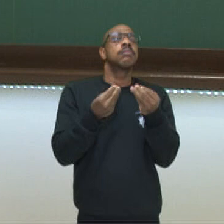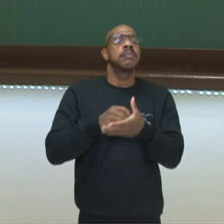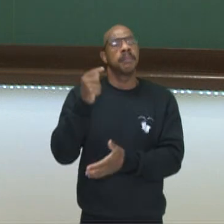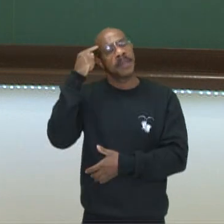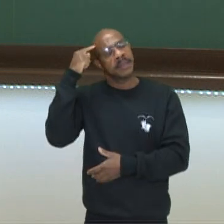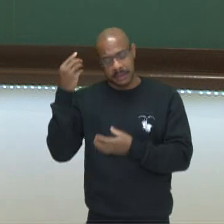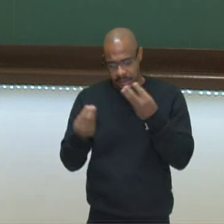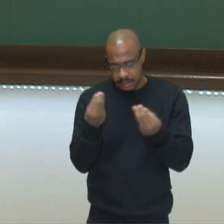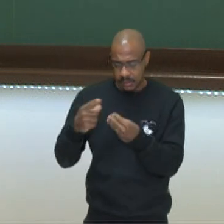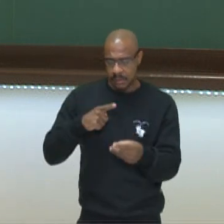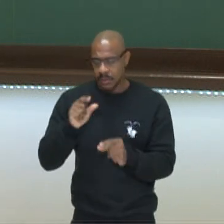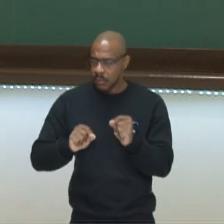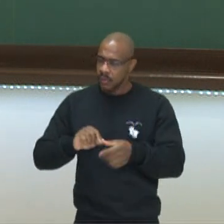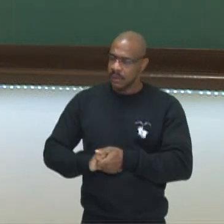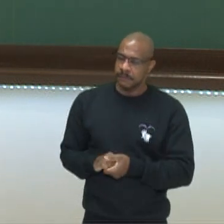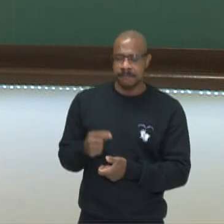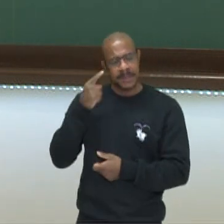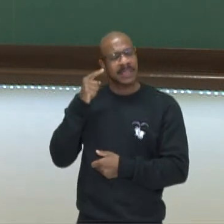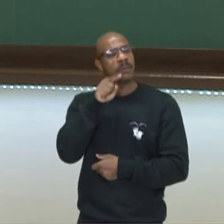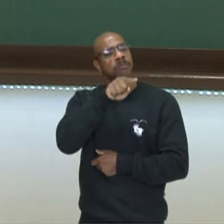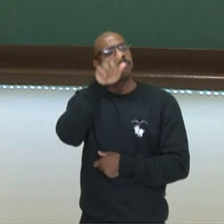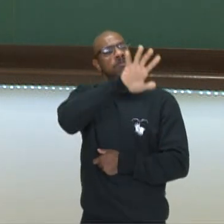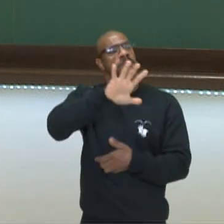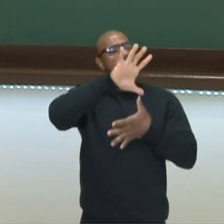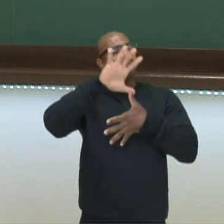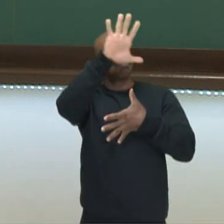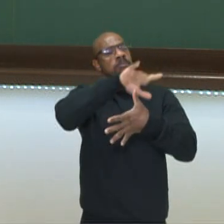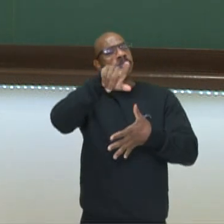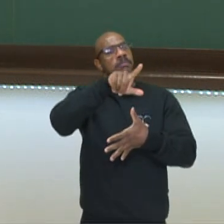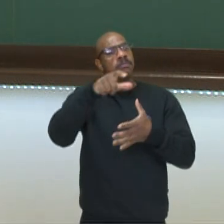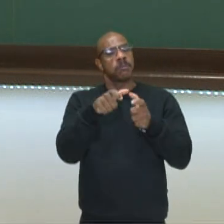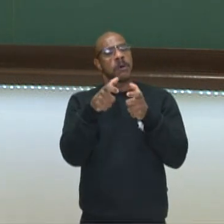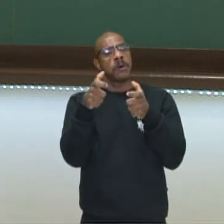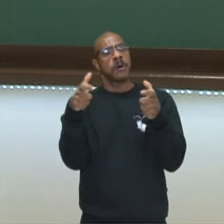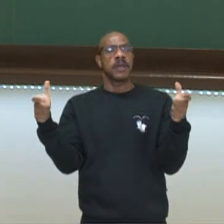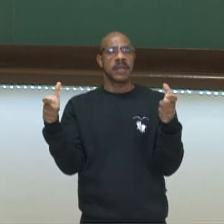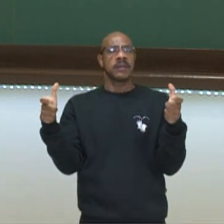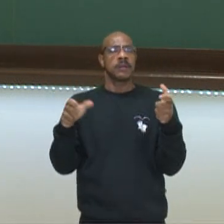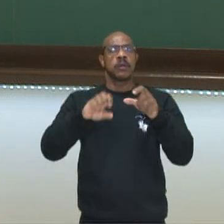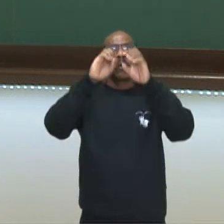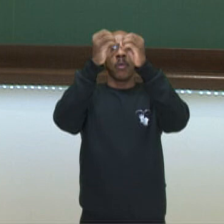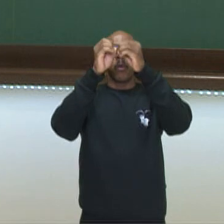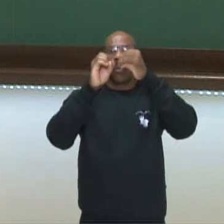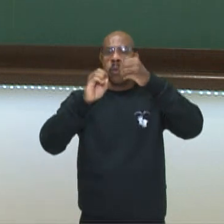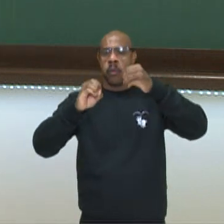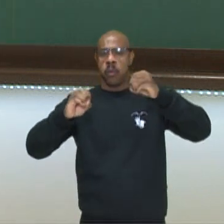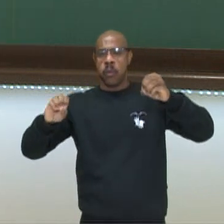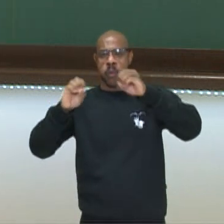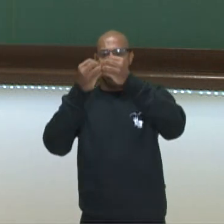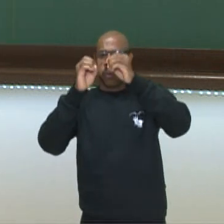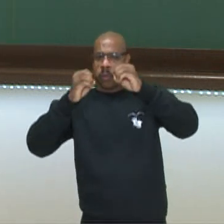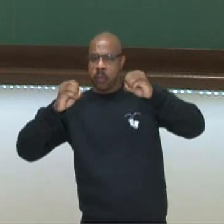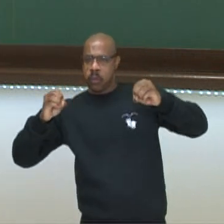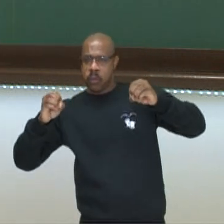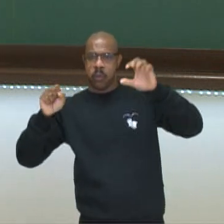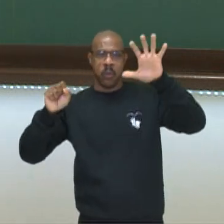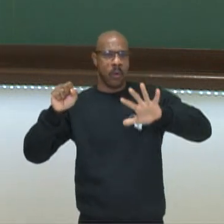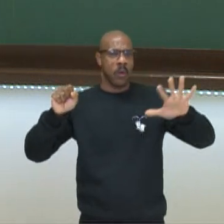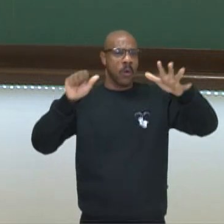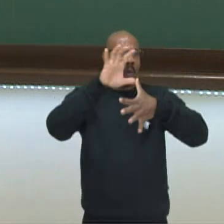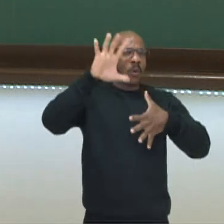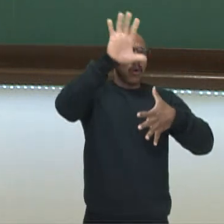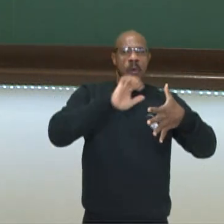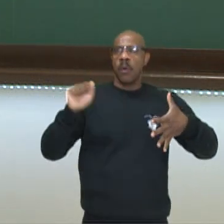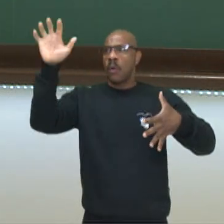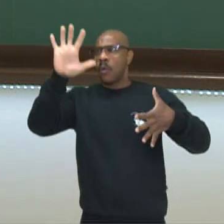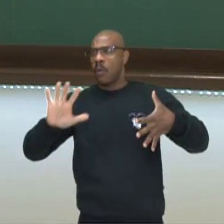Pensando aí, nessa região tão grande, do Oceano Atlântico até o Oceano Pacífico, por qual região